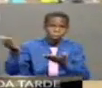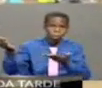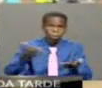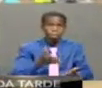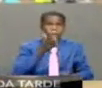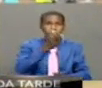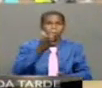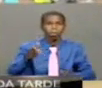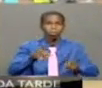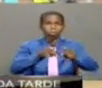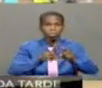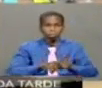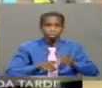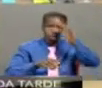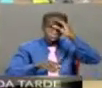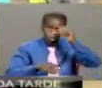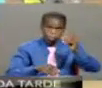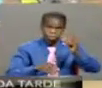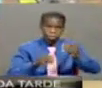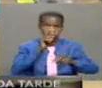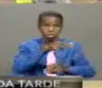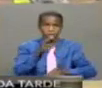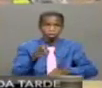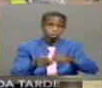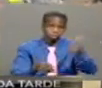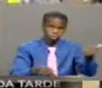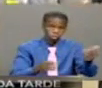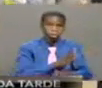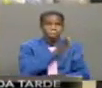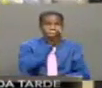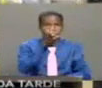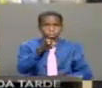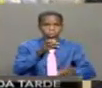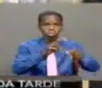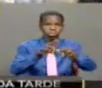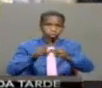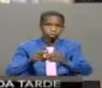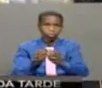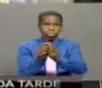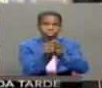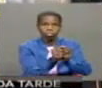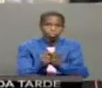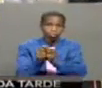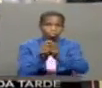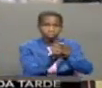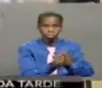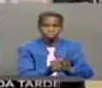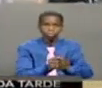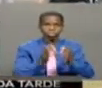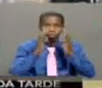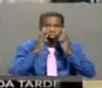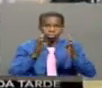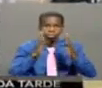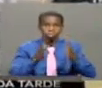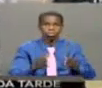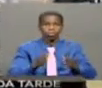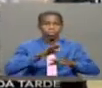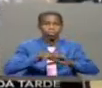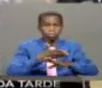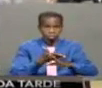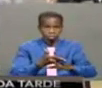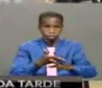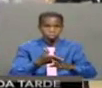de vários pontos do país, que se juntaram aqui para testemunhar este grande momento. Nós vamos continuar aqui